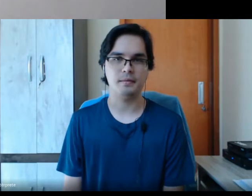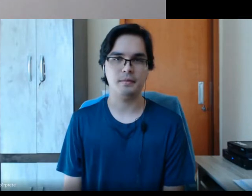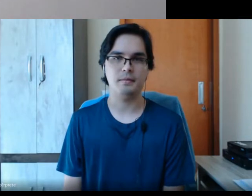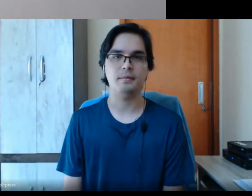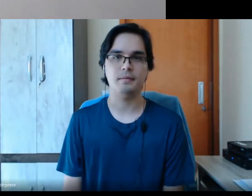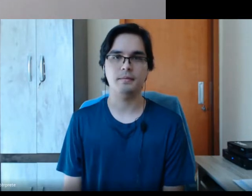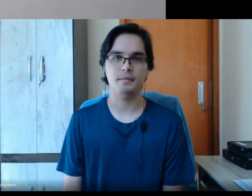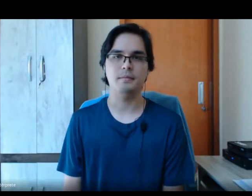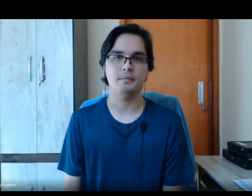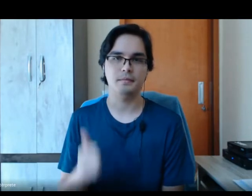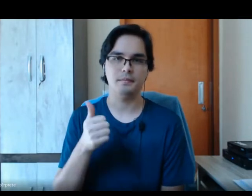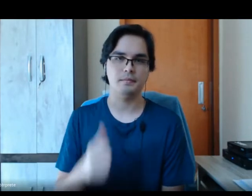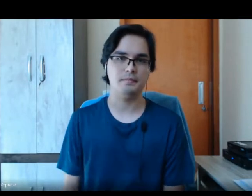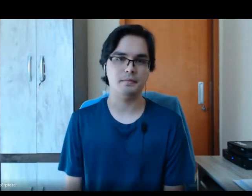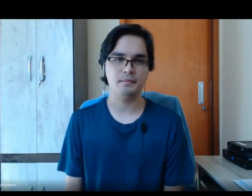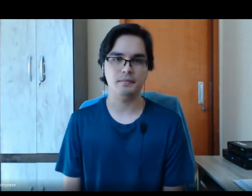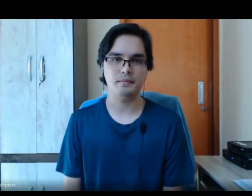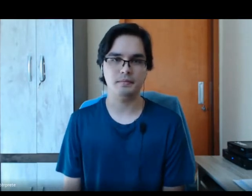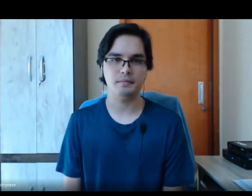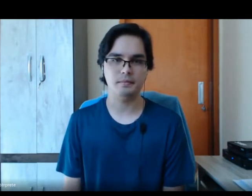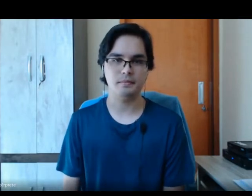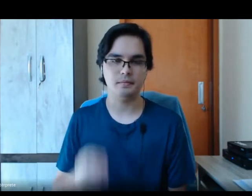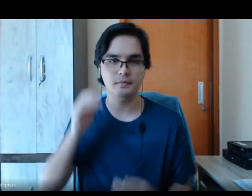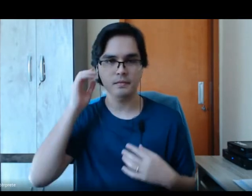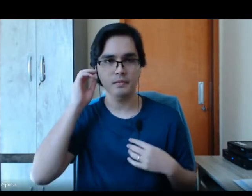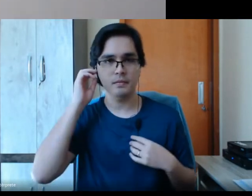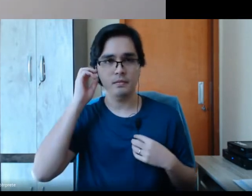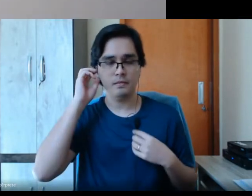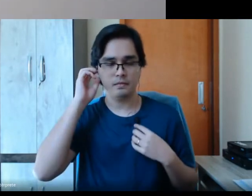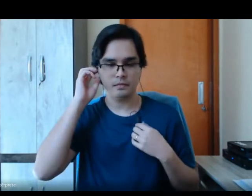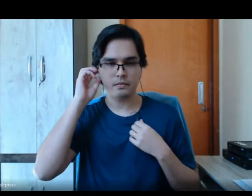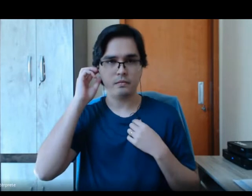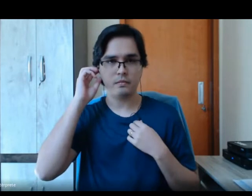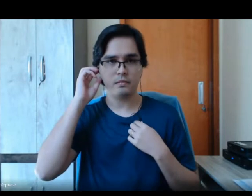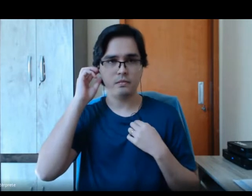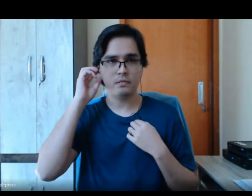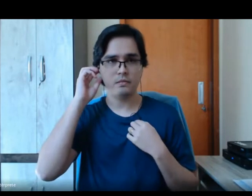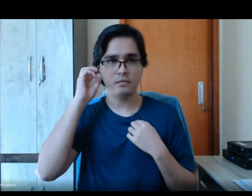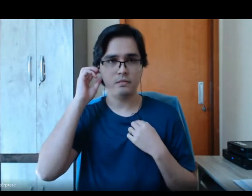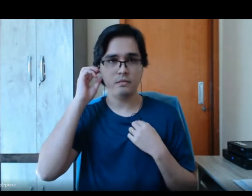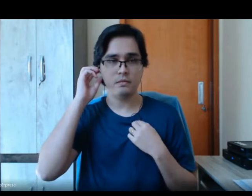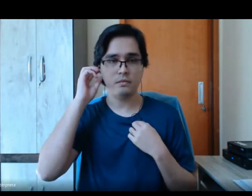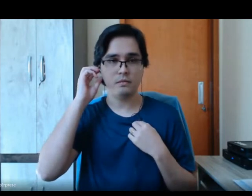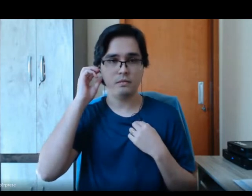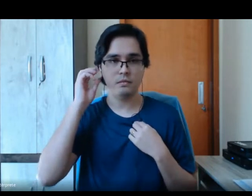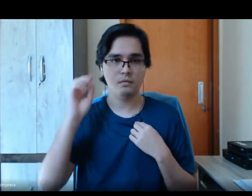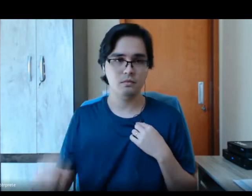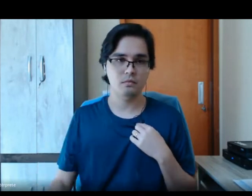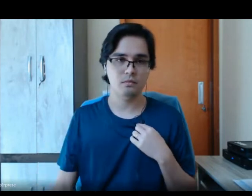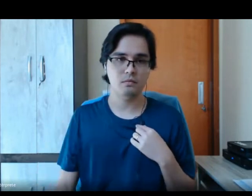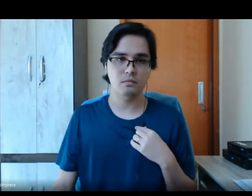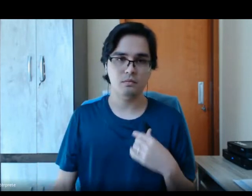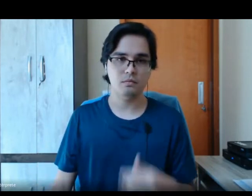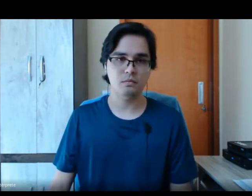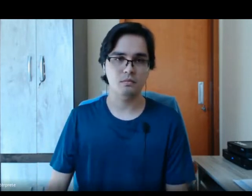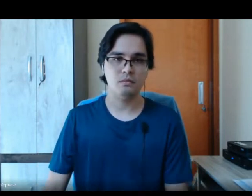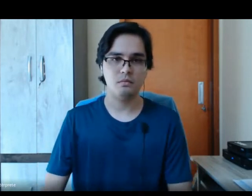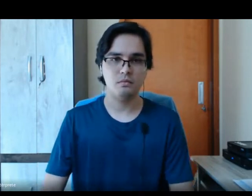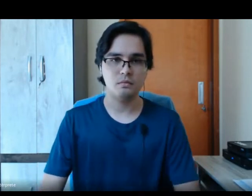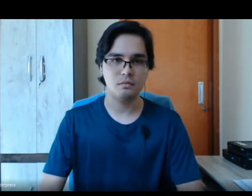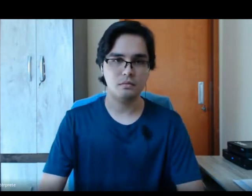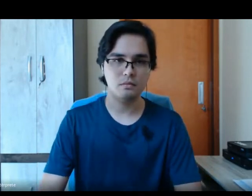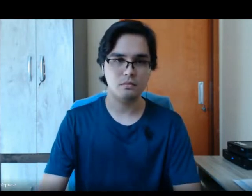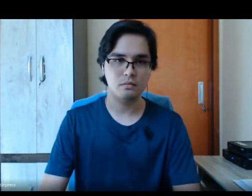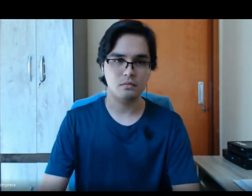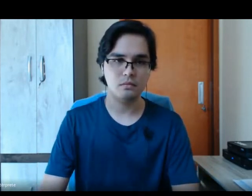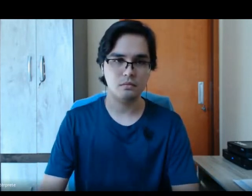possível. Você quer ir pelas inscrições? Vamos lá, deixa eu ver se... É bom ir pelas inscrições, né? Pelo que eu estou vendo aqui, acho que é o Jorge.